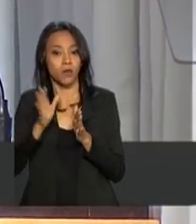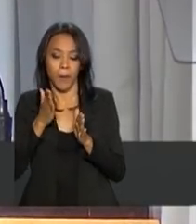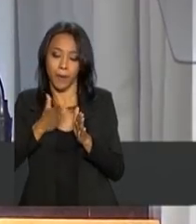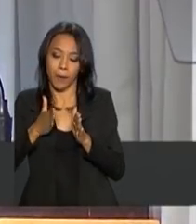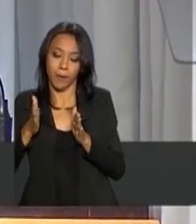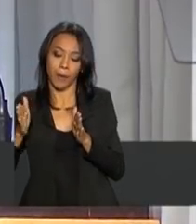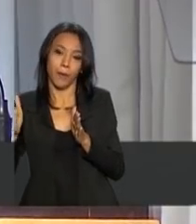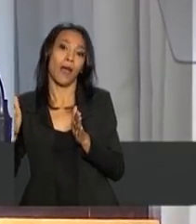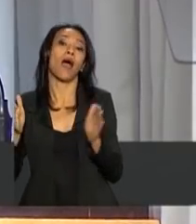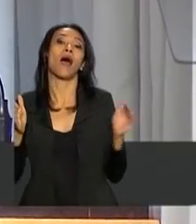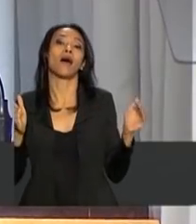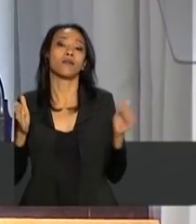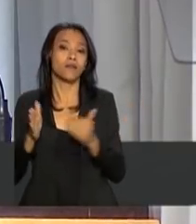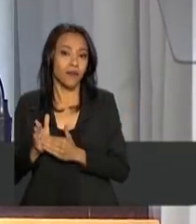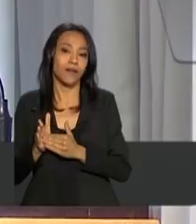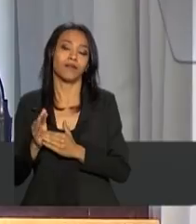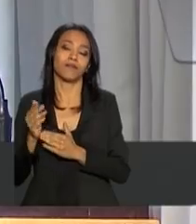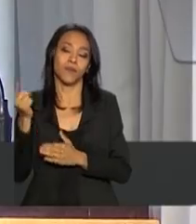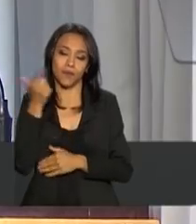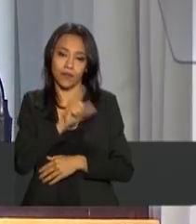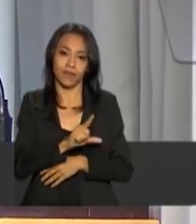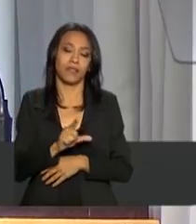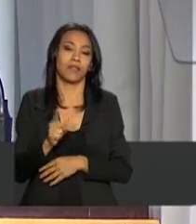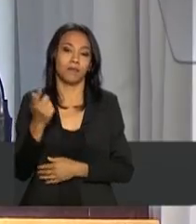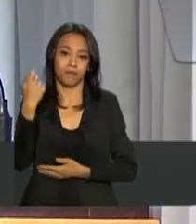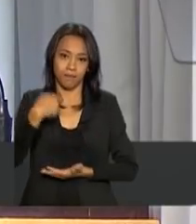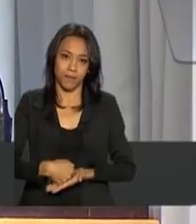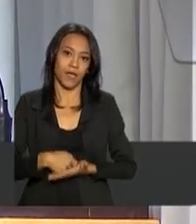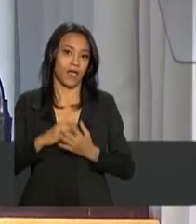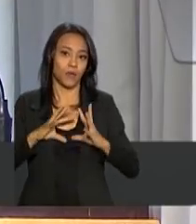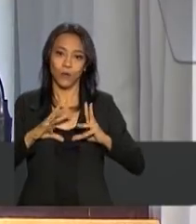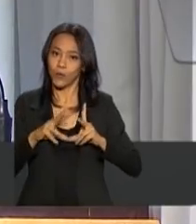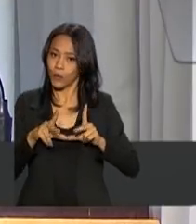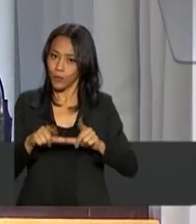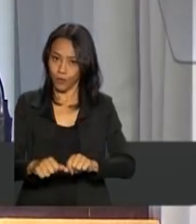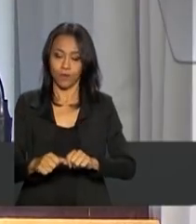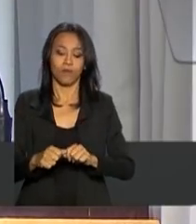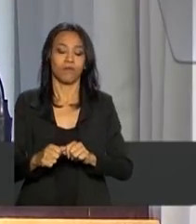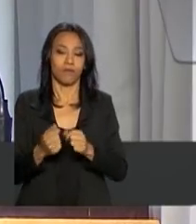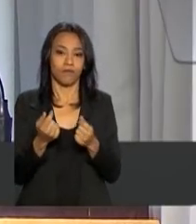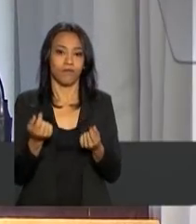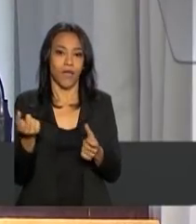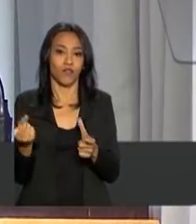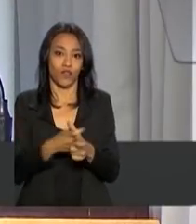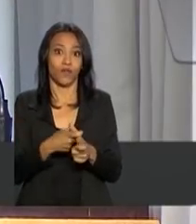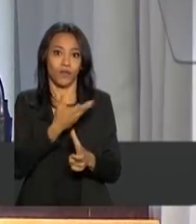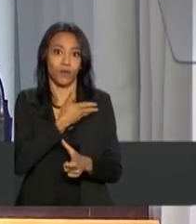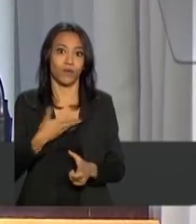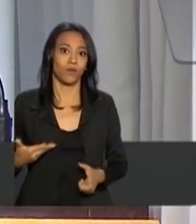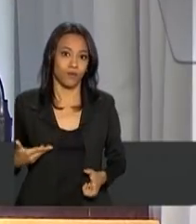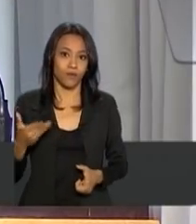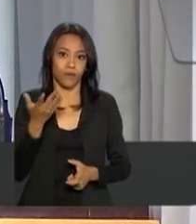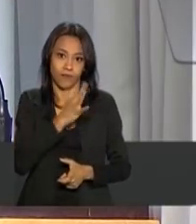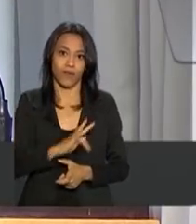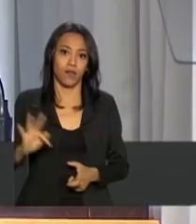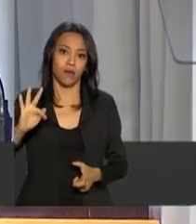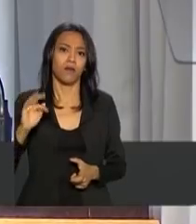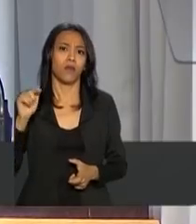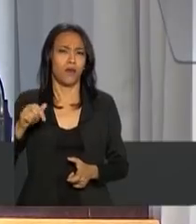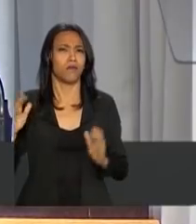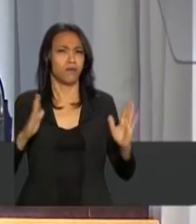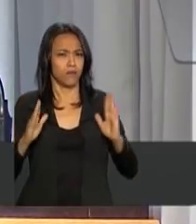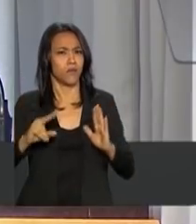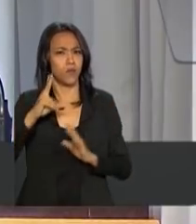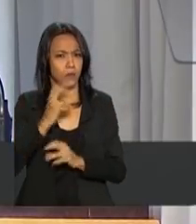sucessivamente, até recuperar o pagamento integral da dívida, mas isso levou praticamente 2 anos. Então, digo